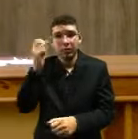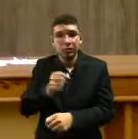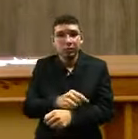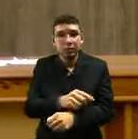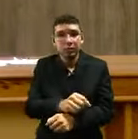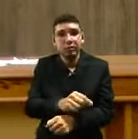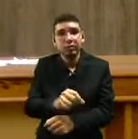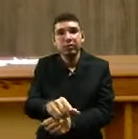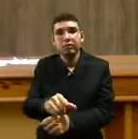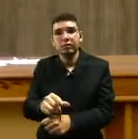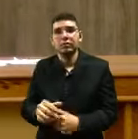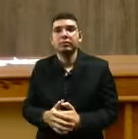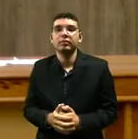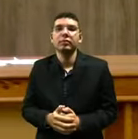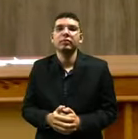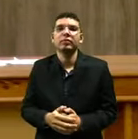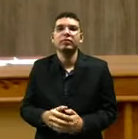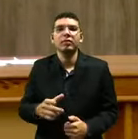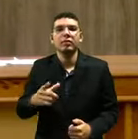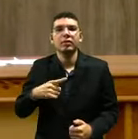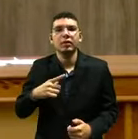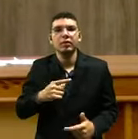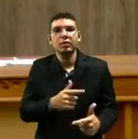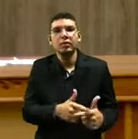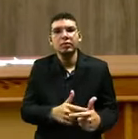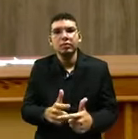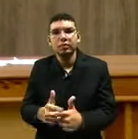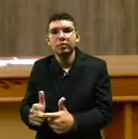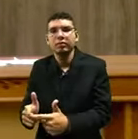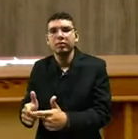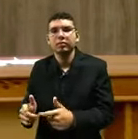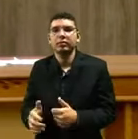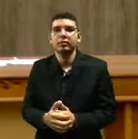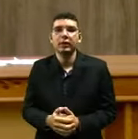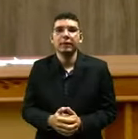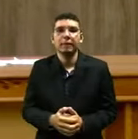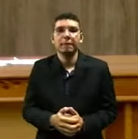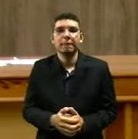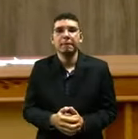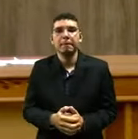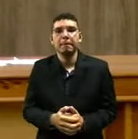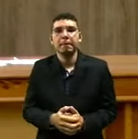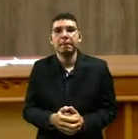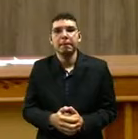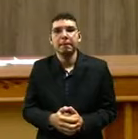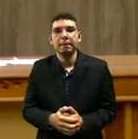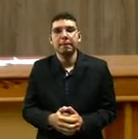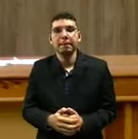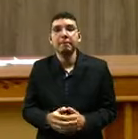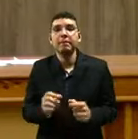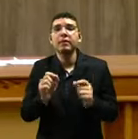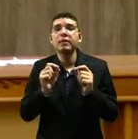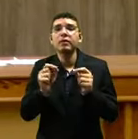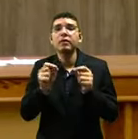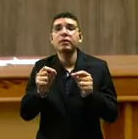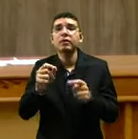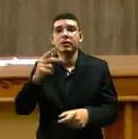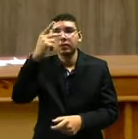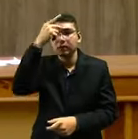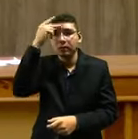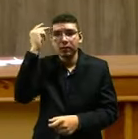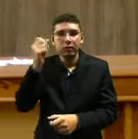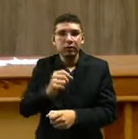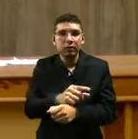você tem problema no semeador quem é o Semeador aqui e por que Jesus é um